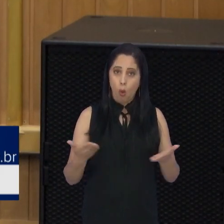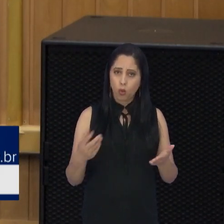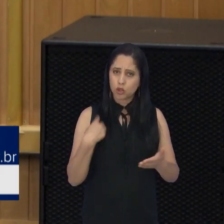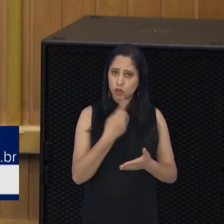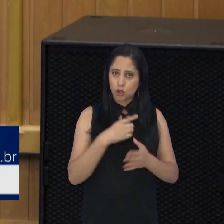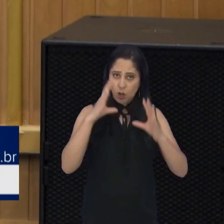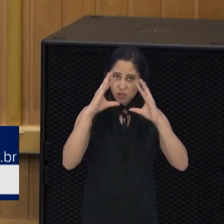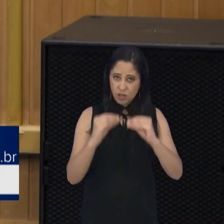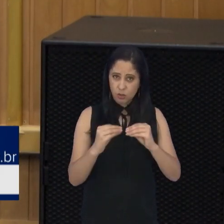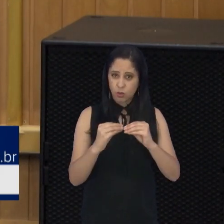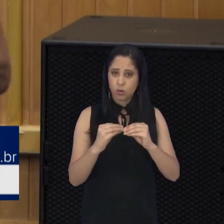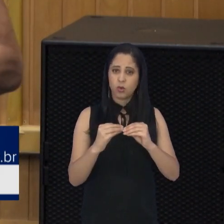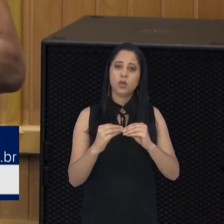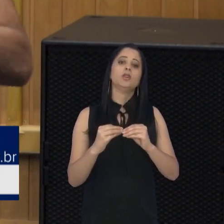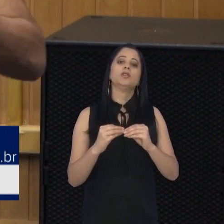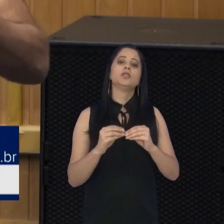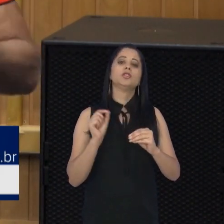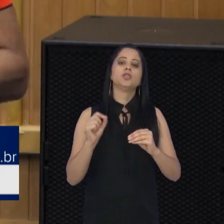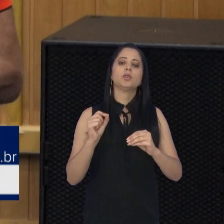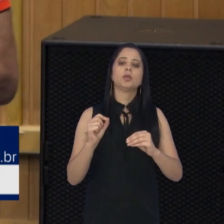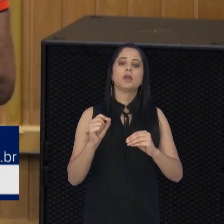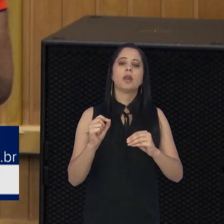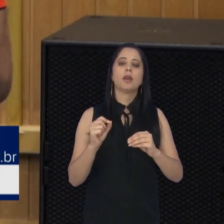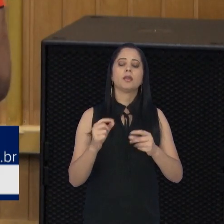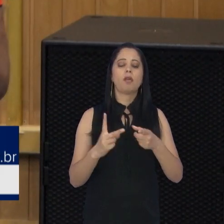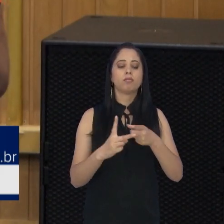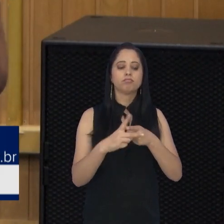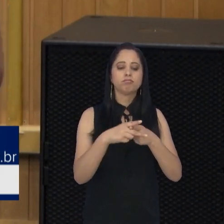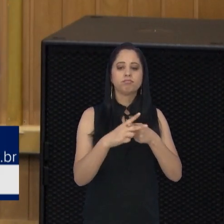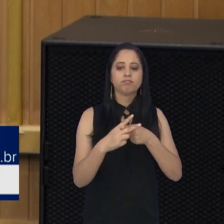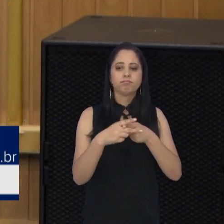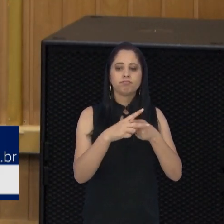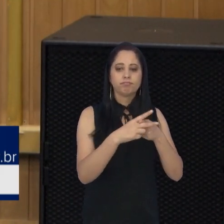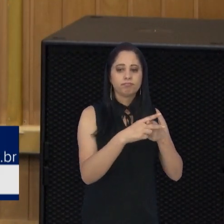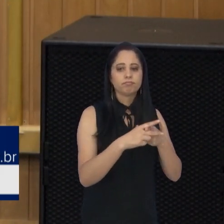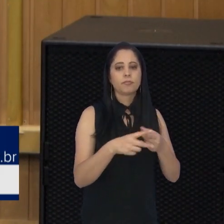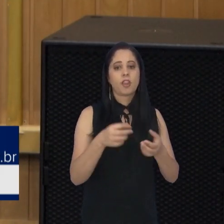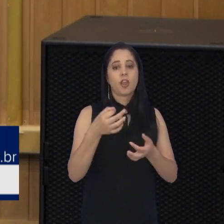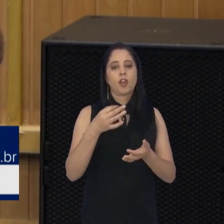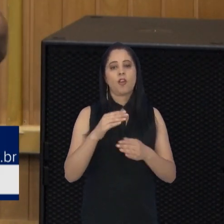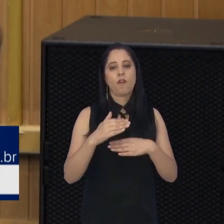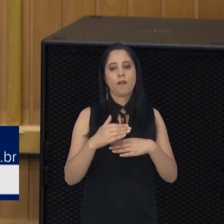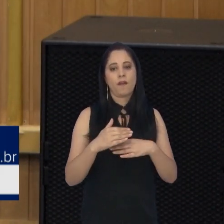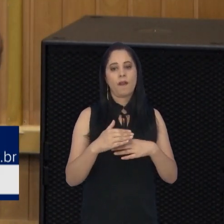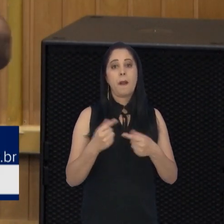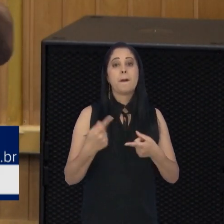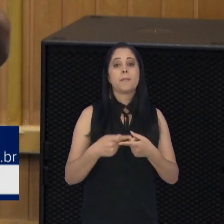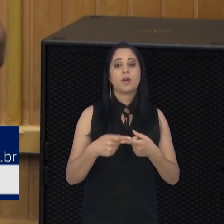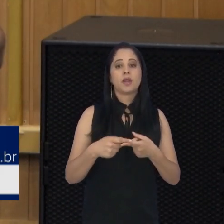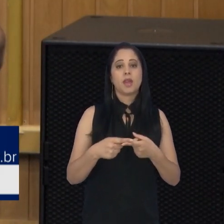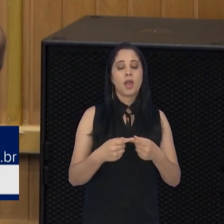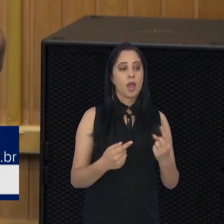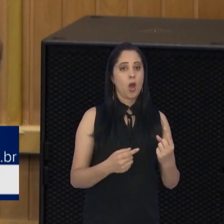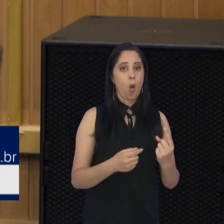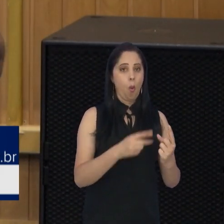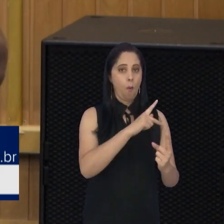aqui é dando uma acertada de uma forma que você tem um presidente